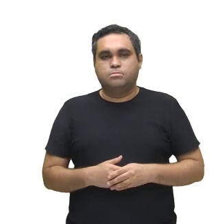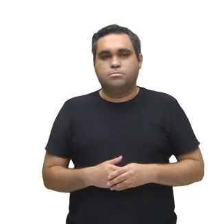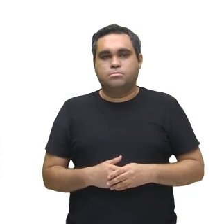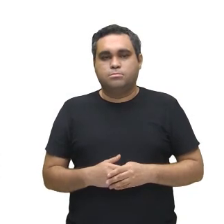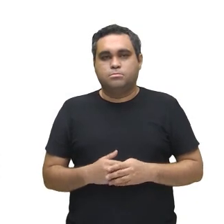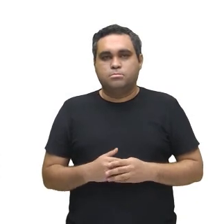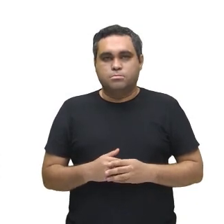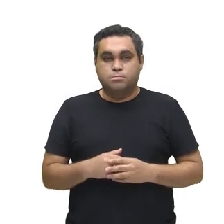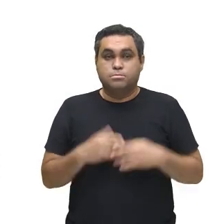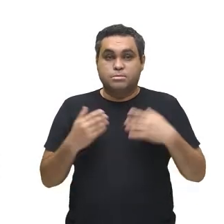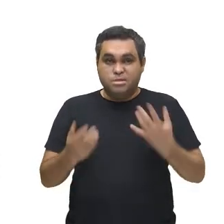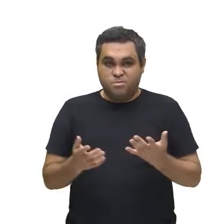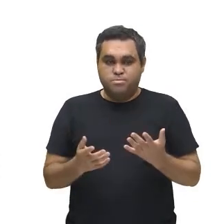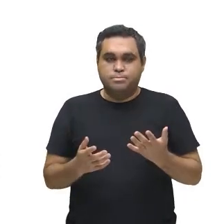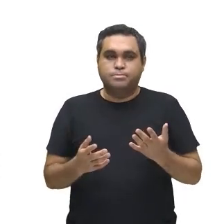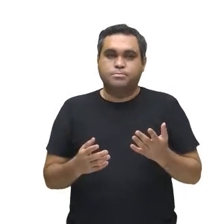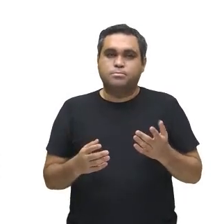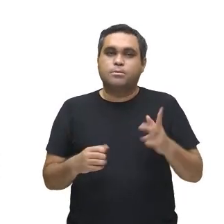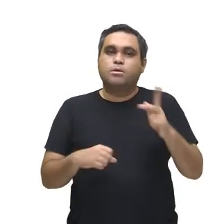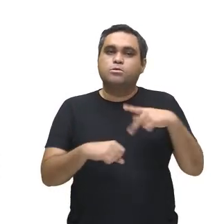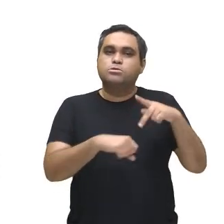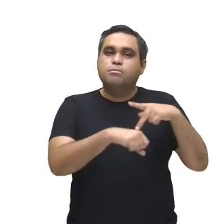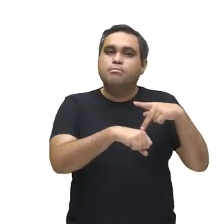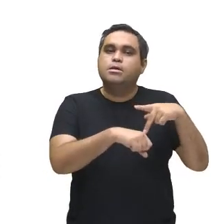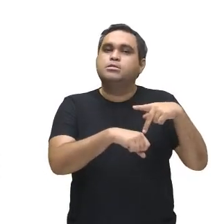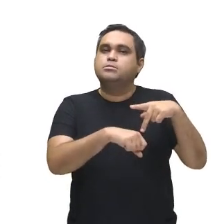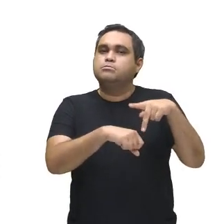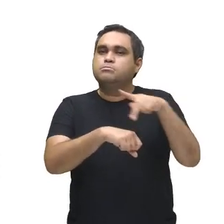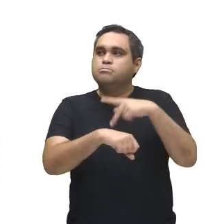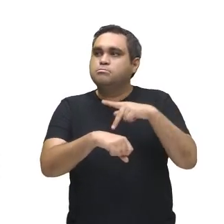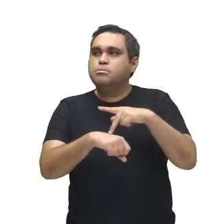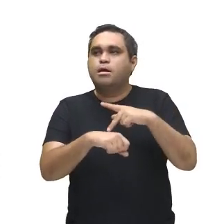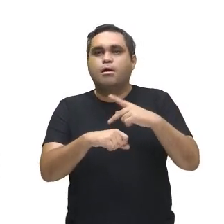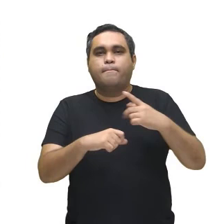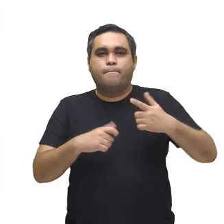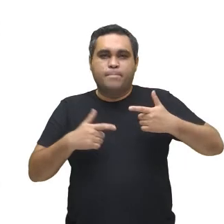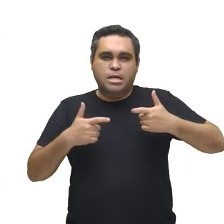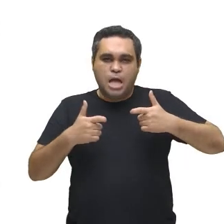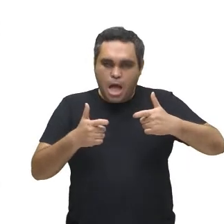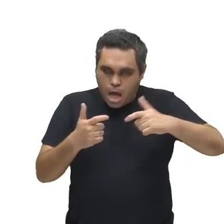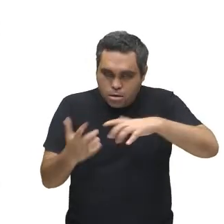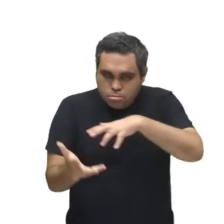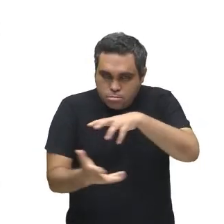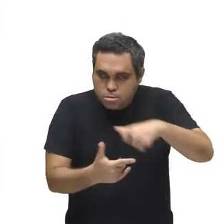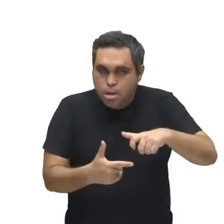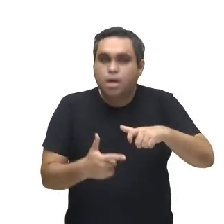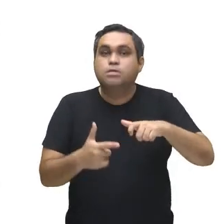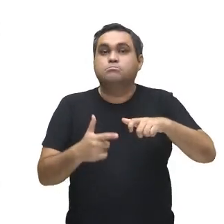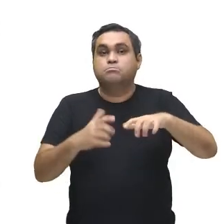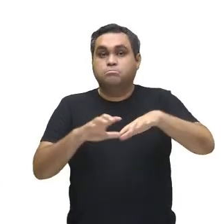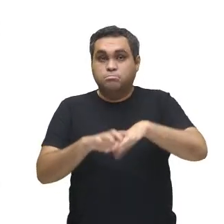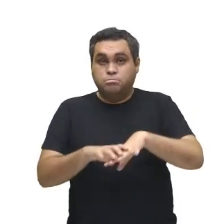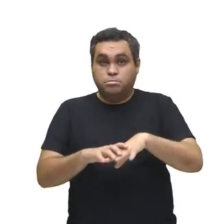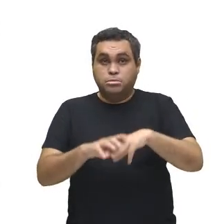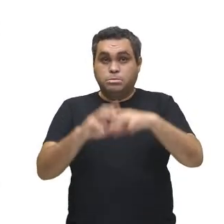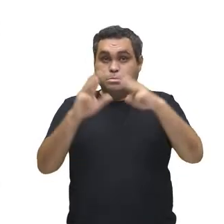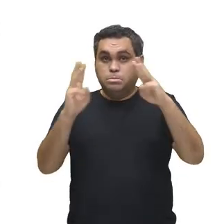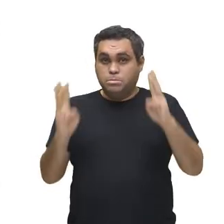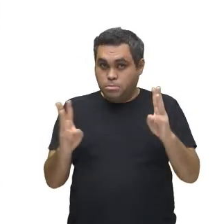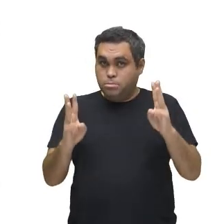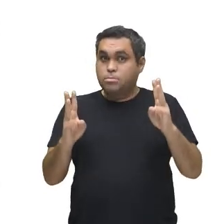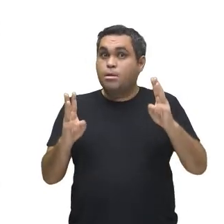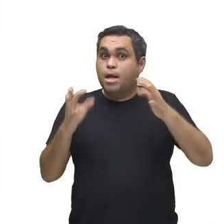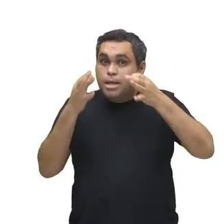Diz o seguinte para a gente. Os países envolvidos na Primeira Guerra dividiram-se em 2 coligações. Prestem atenção,